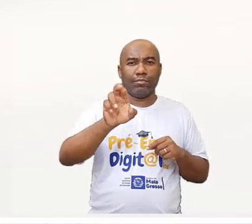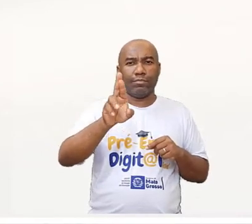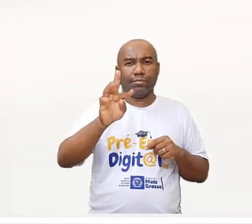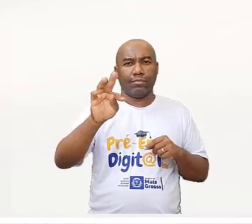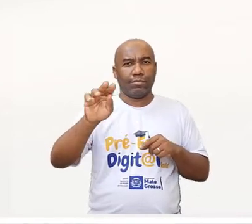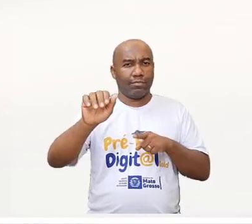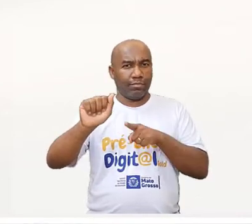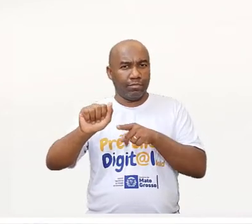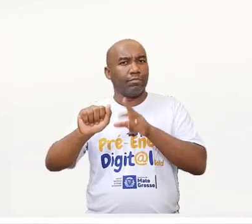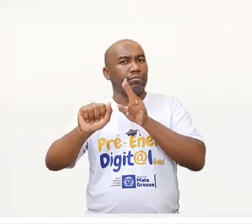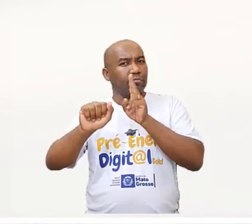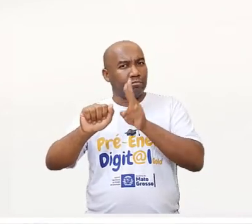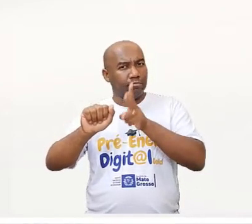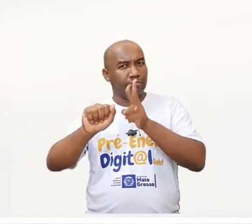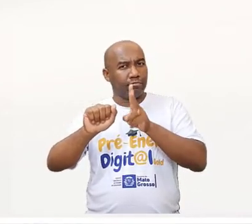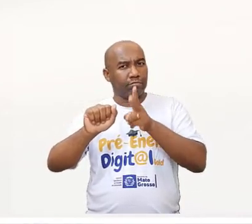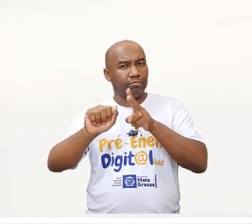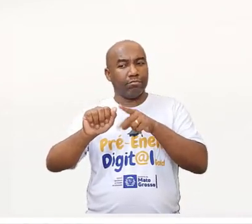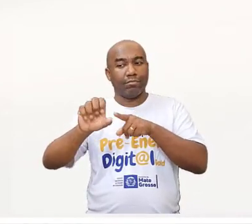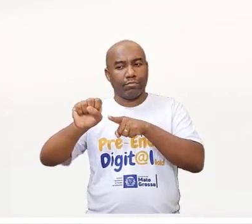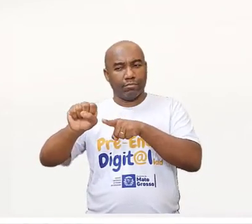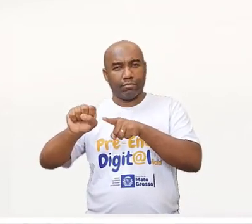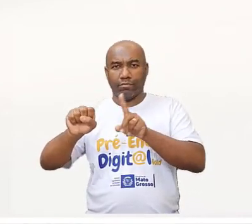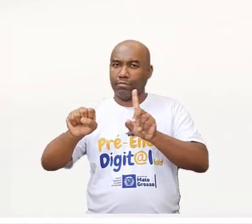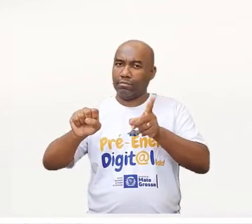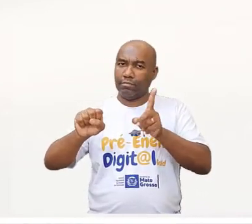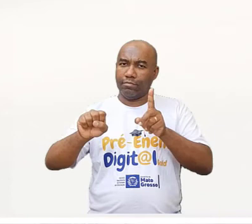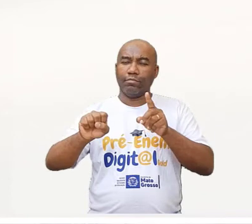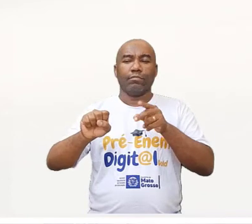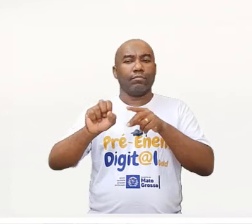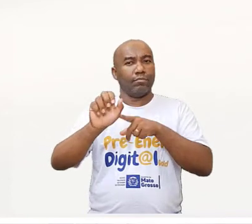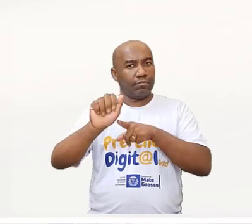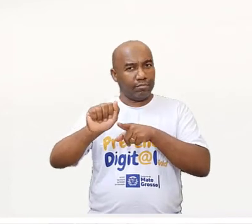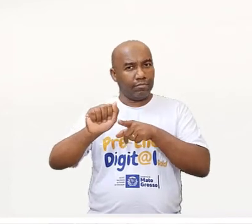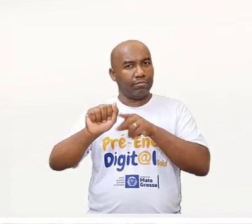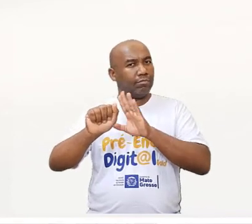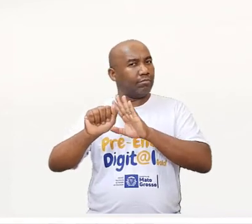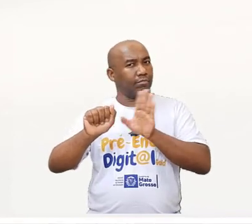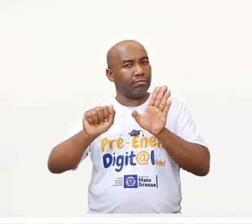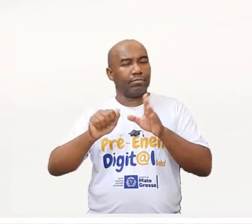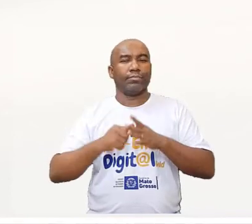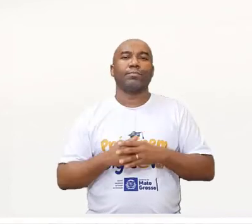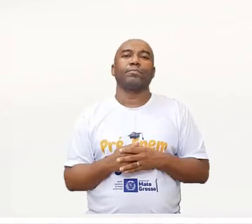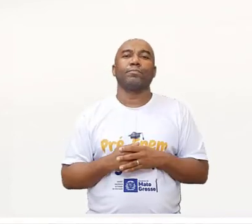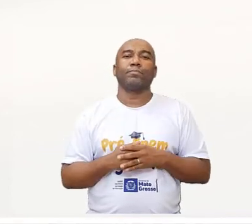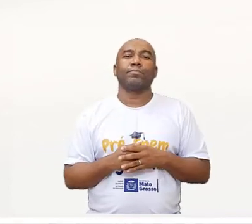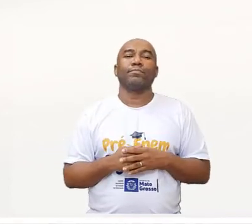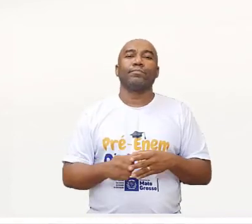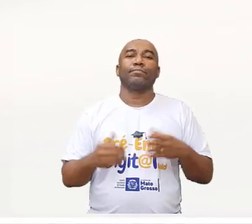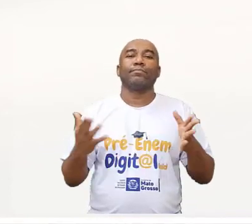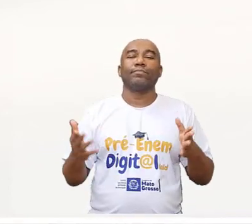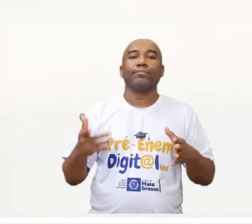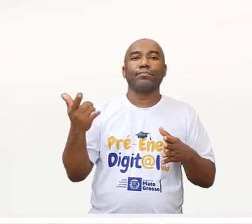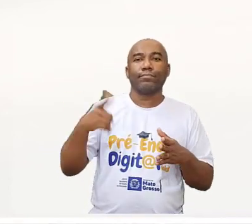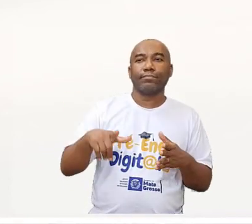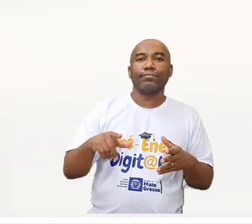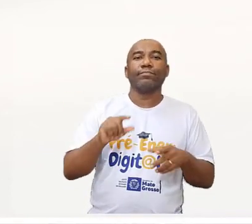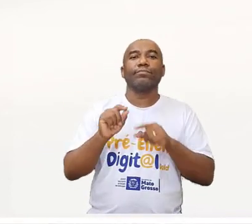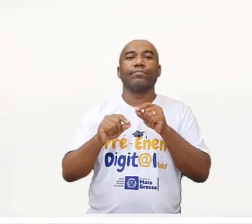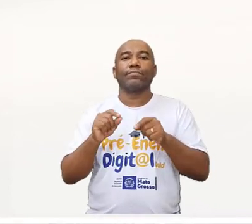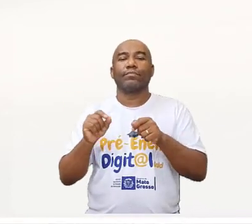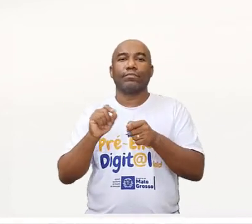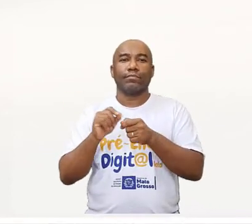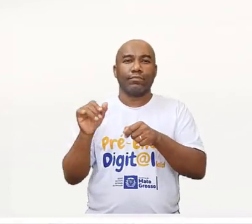singular. Os alunos ficaram alerta. Era um pseudo. Não